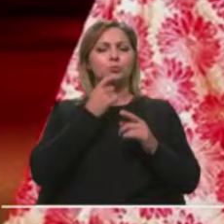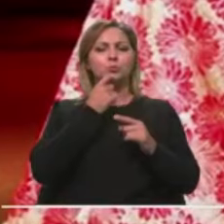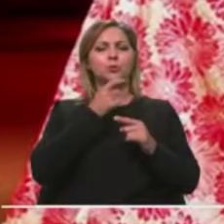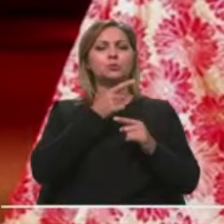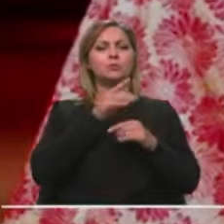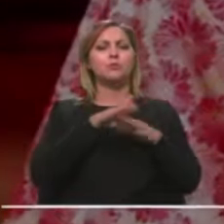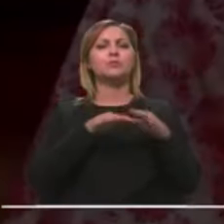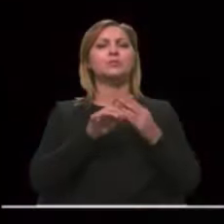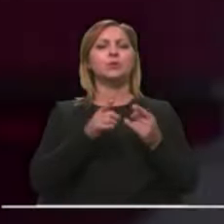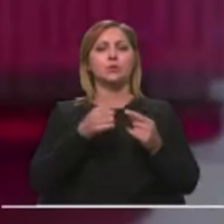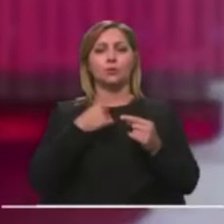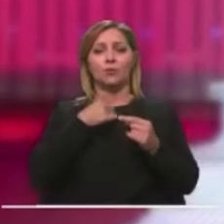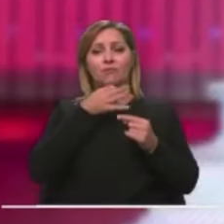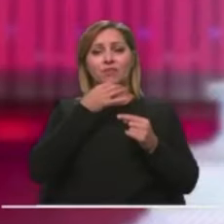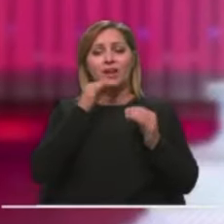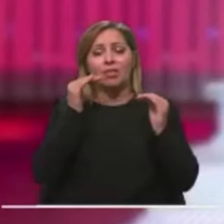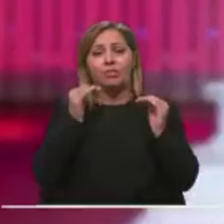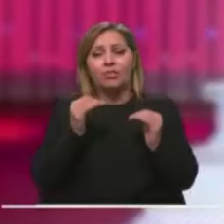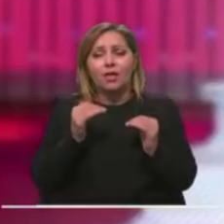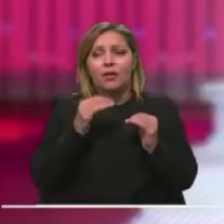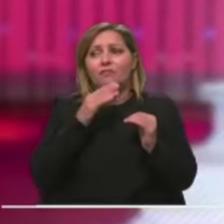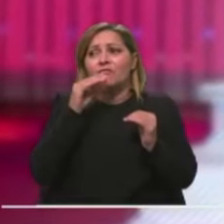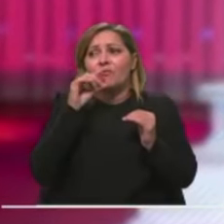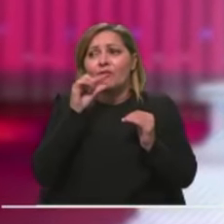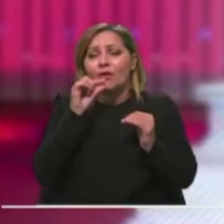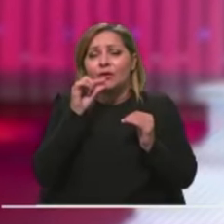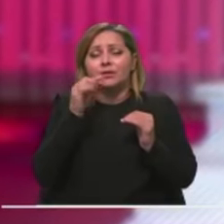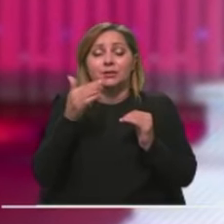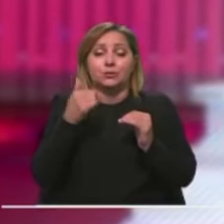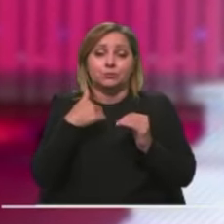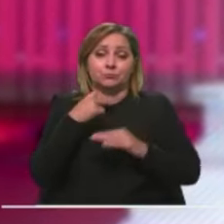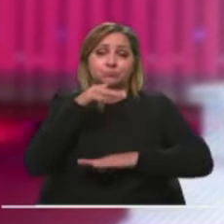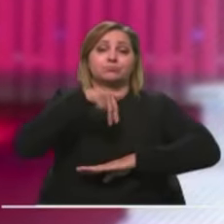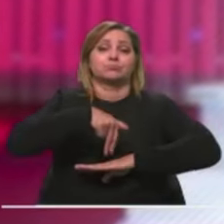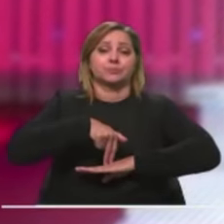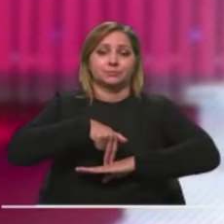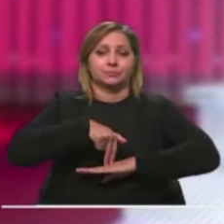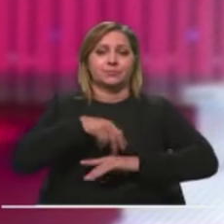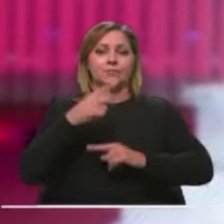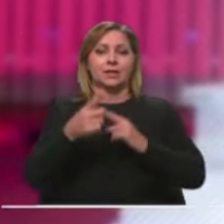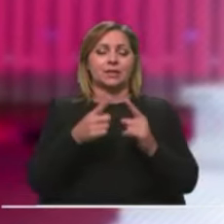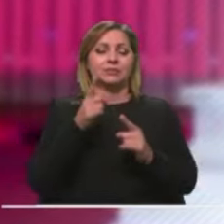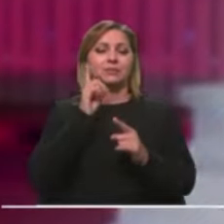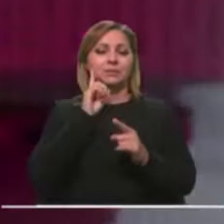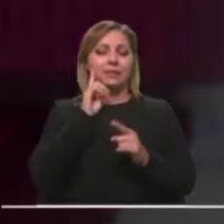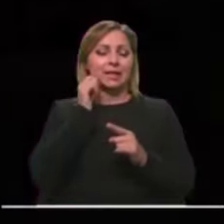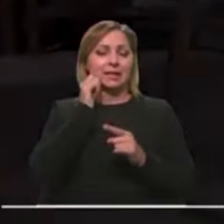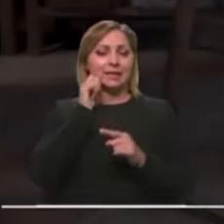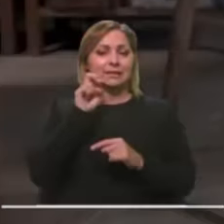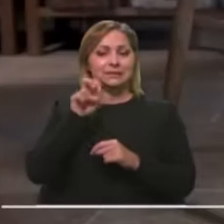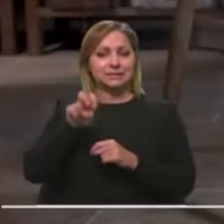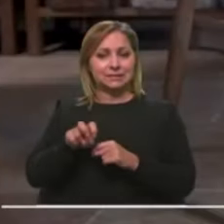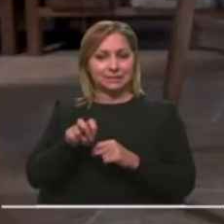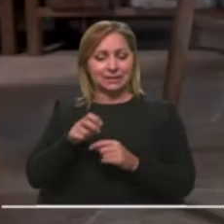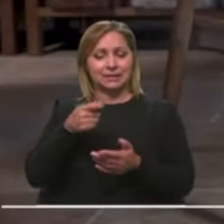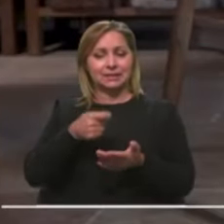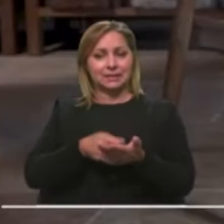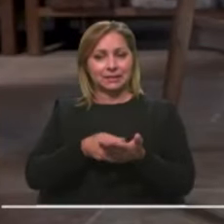fazer o espetáculo, que é o possível. E eu acho que às vezes é importante que as pessoas que estão sentadas e que pagam bilhete para nos